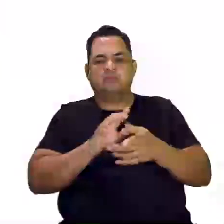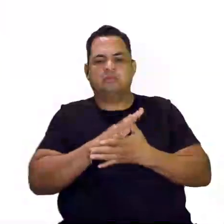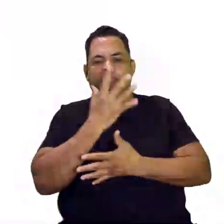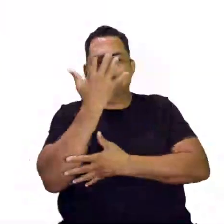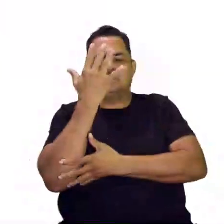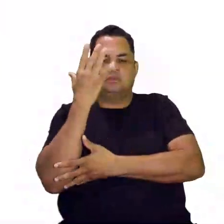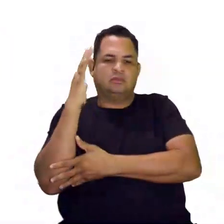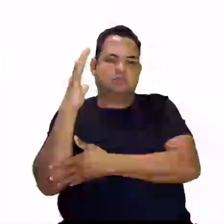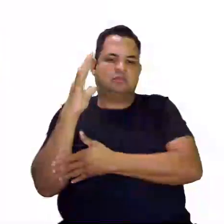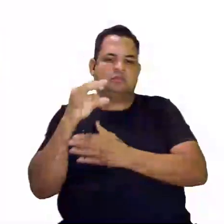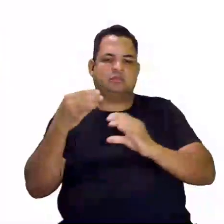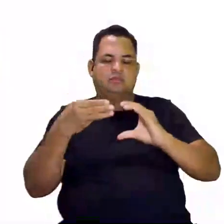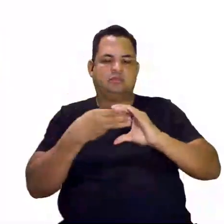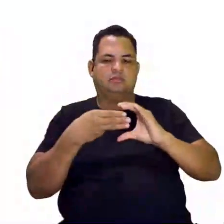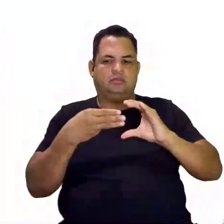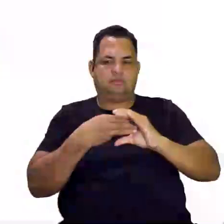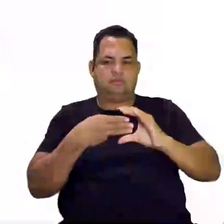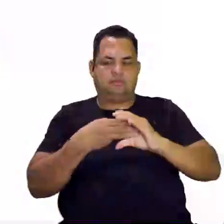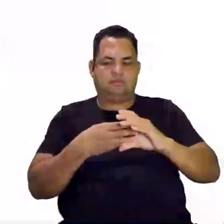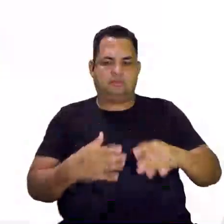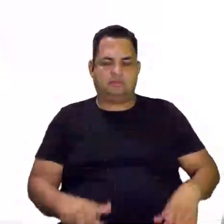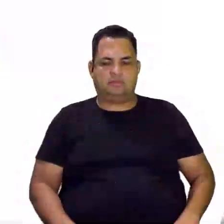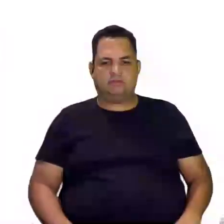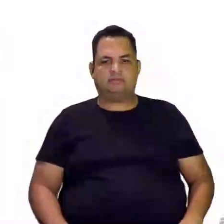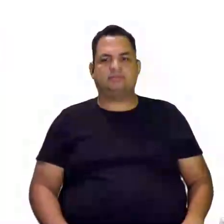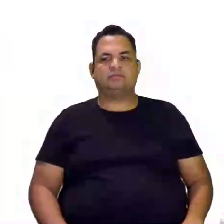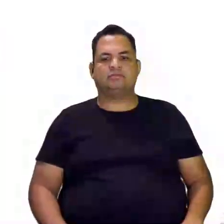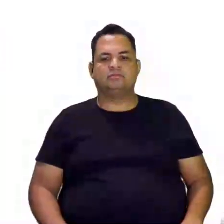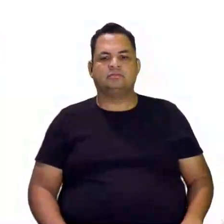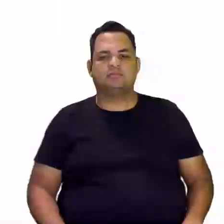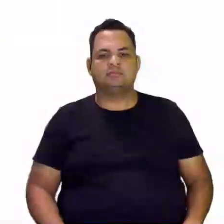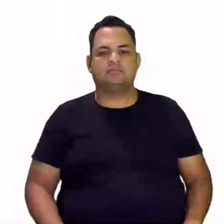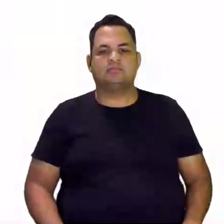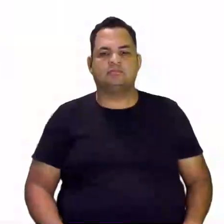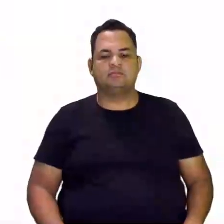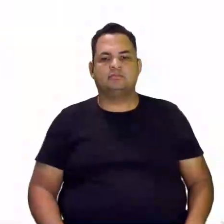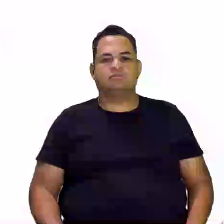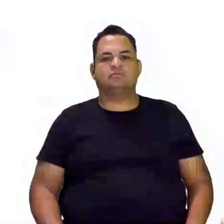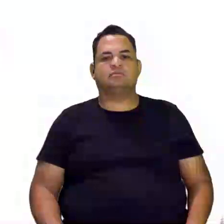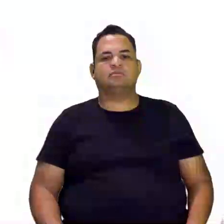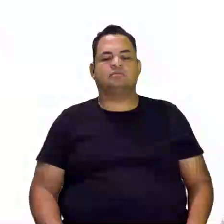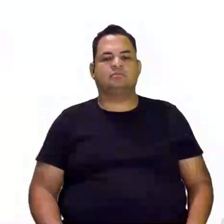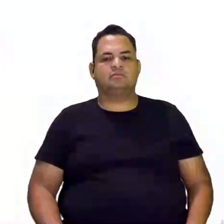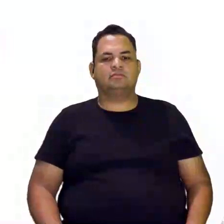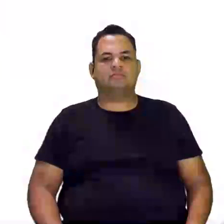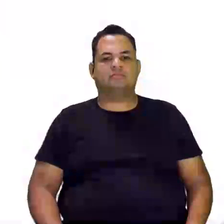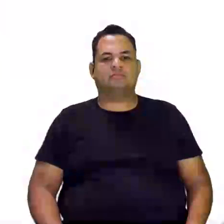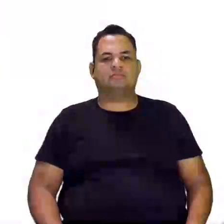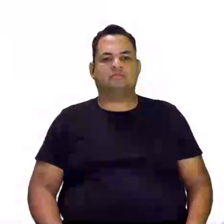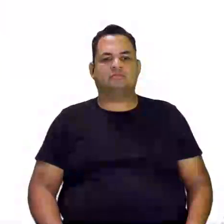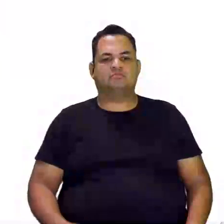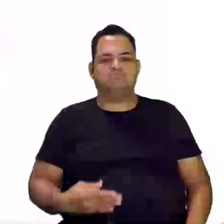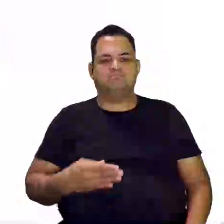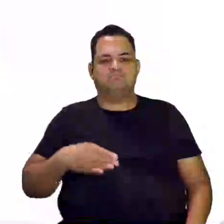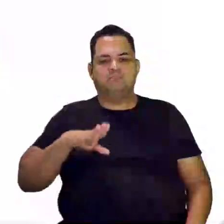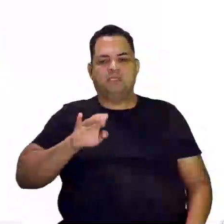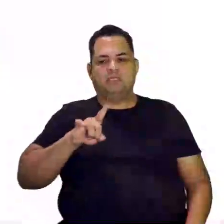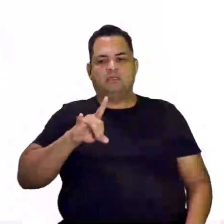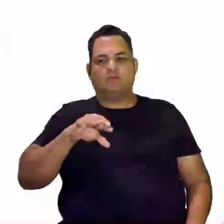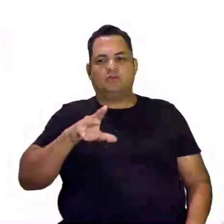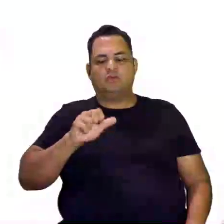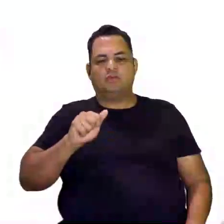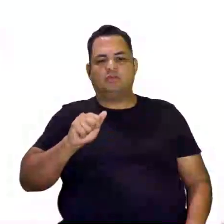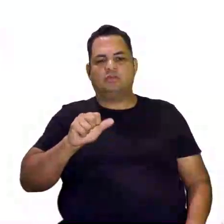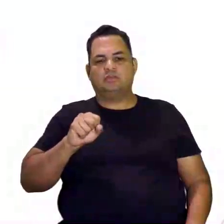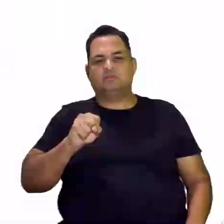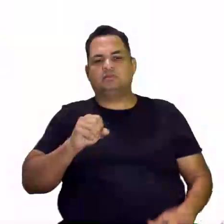eucariota vegetal. Ah, professora, que legal. Pois é. Olha aqui as mitocôndrias, que eram a